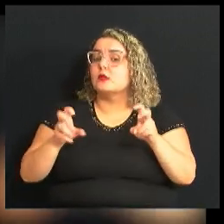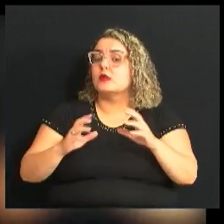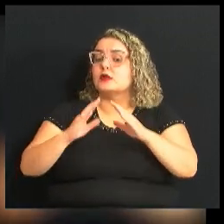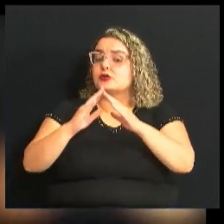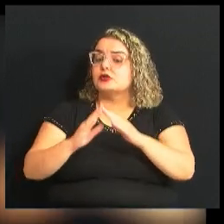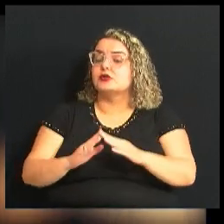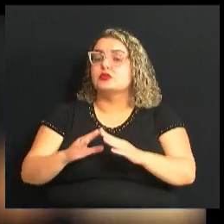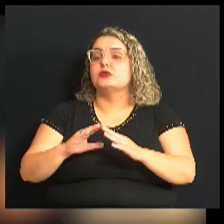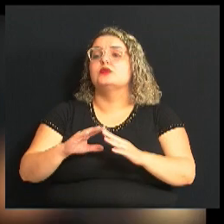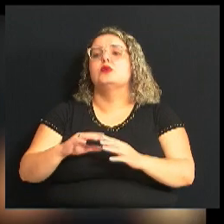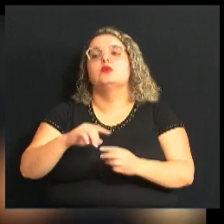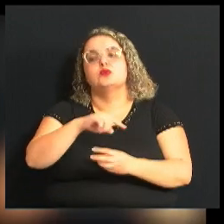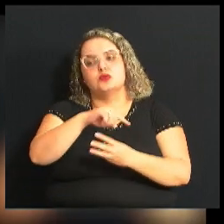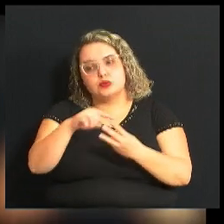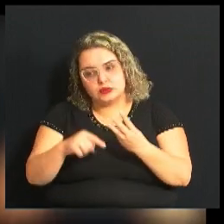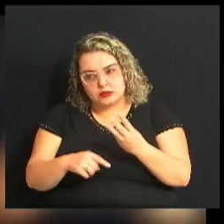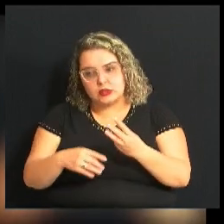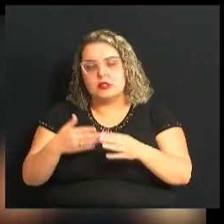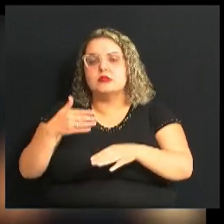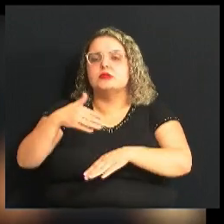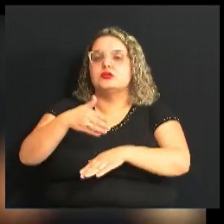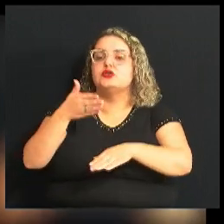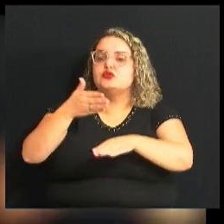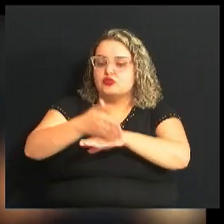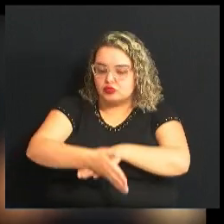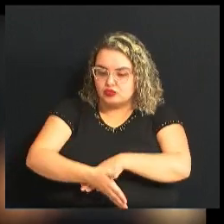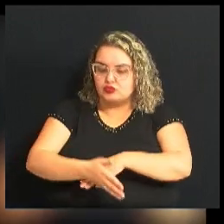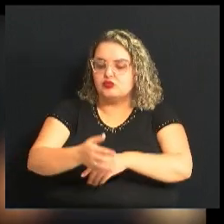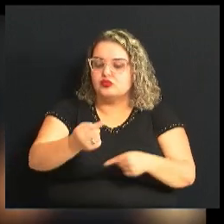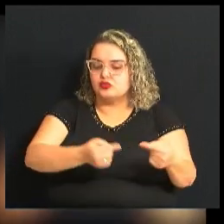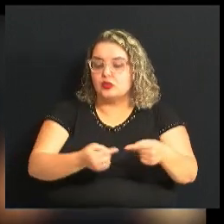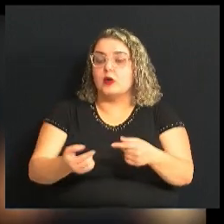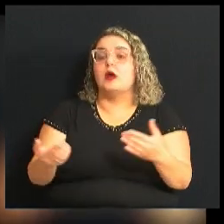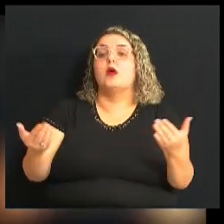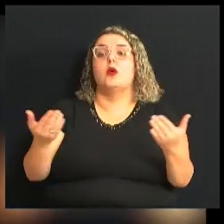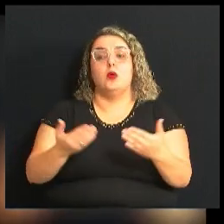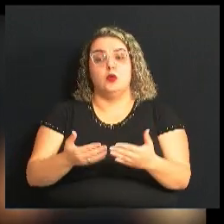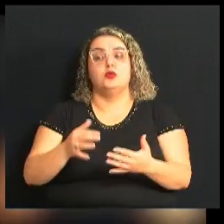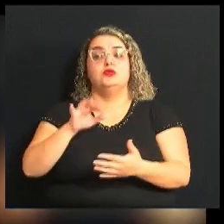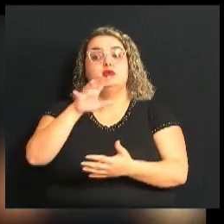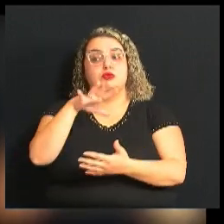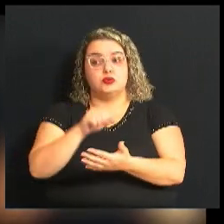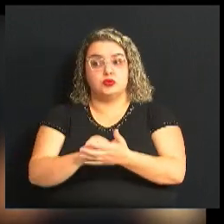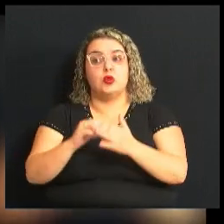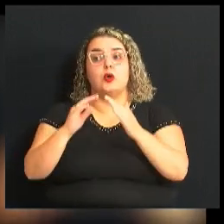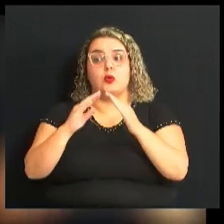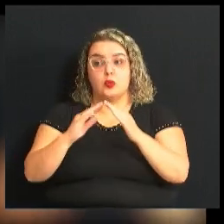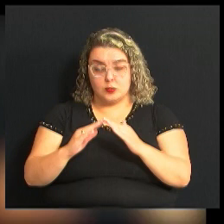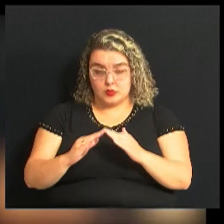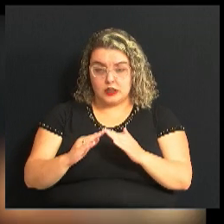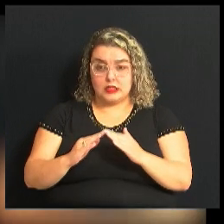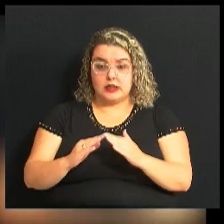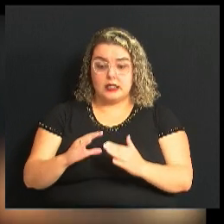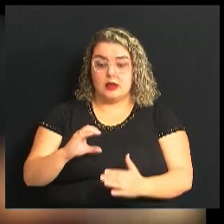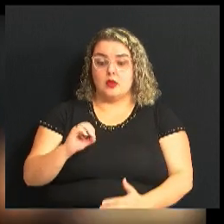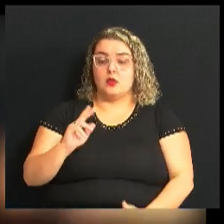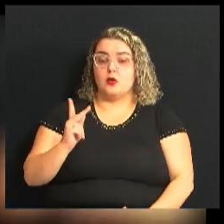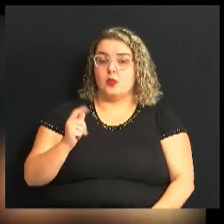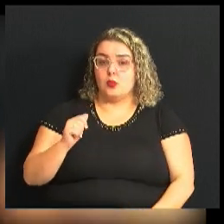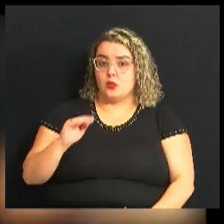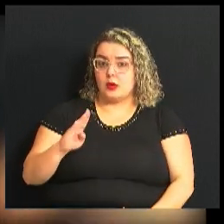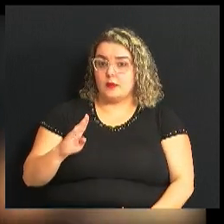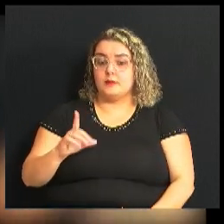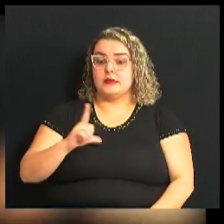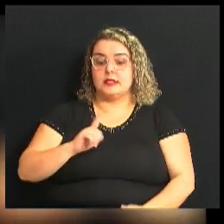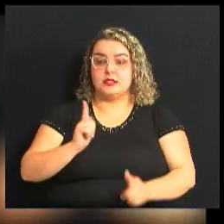SEAB, Coab, Fundap, está inserido na discussão. Né? Hoje, pessoal, no cadastro de moradia, ou seja, o cadastro que a Coab tem a gestão, nós